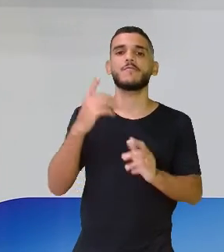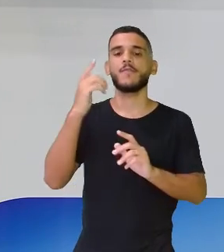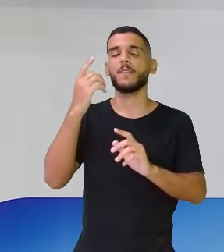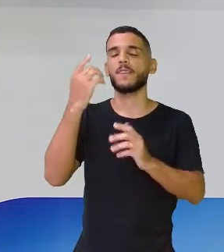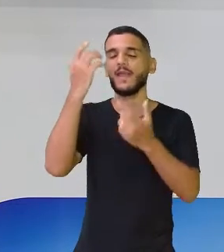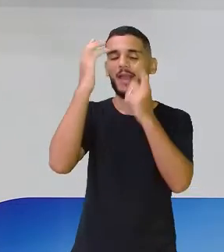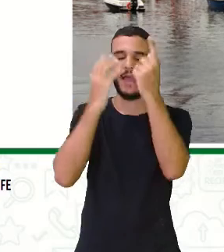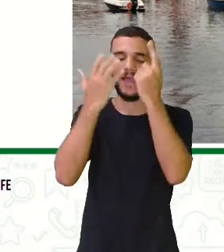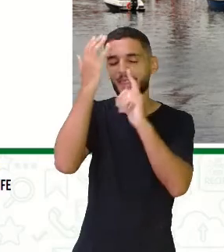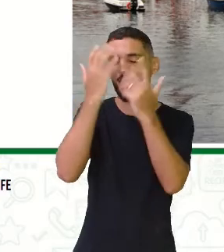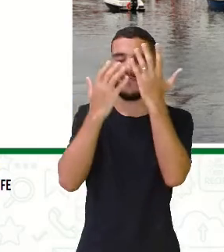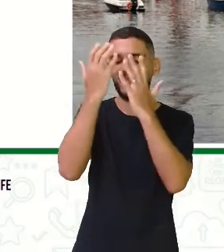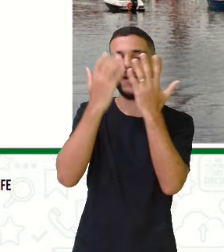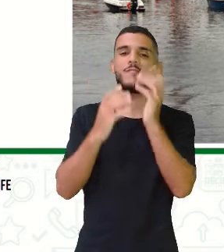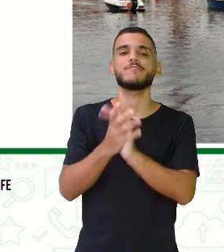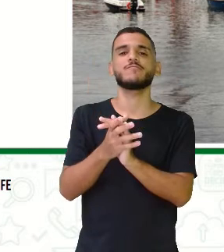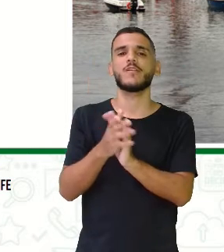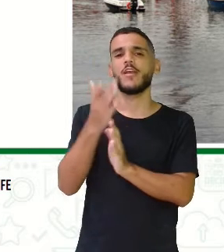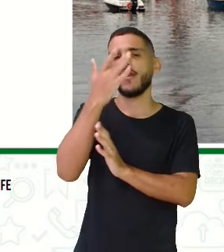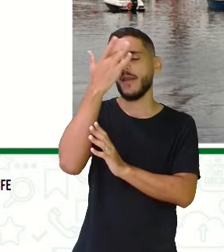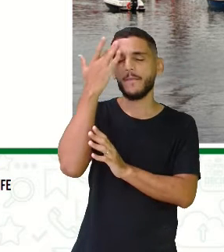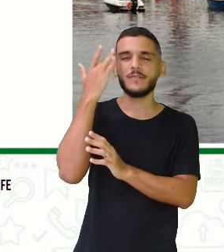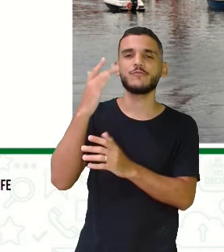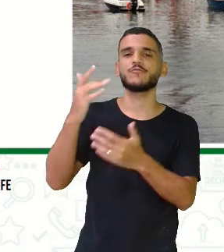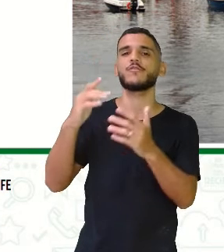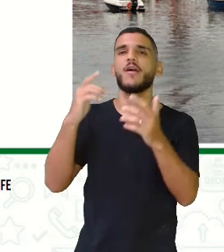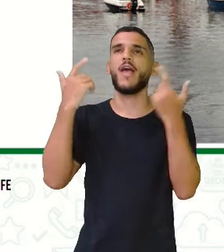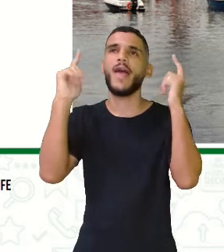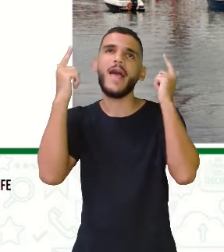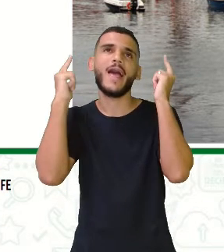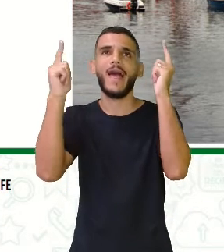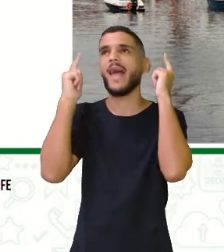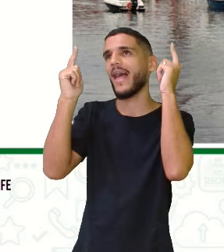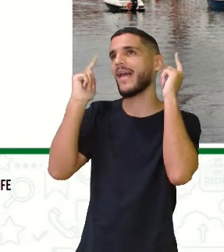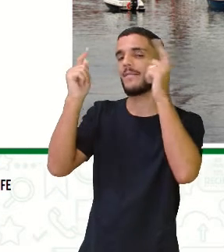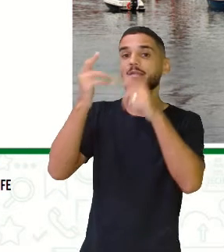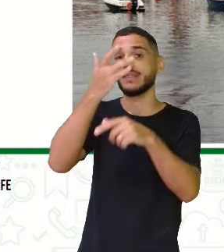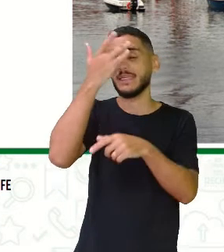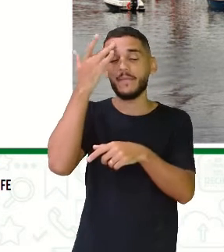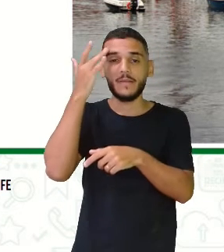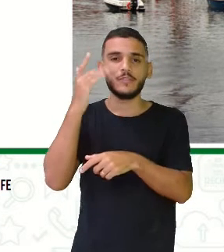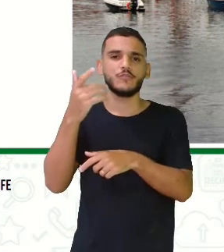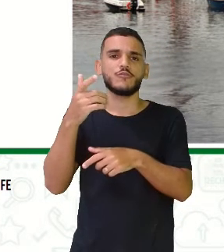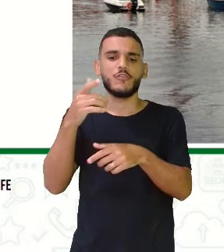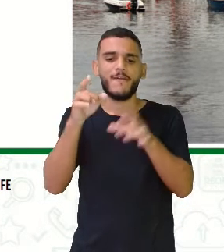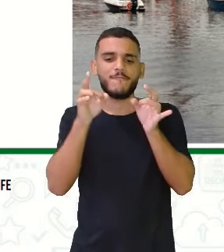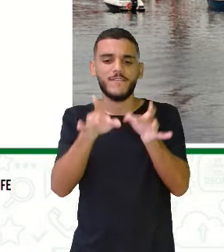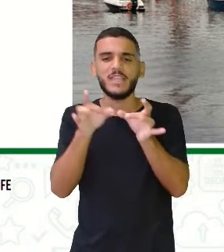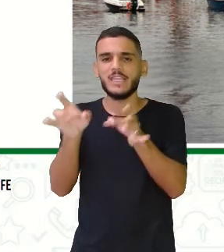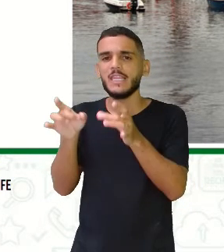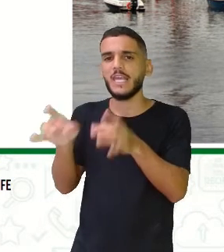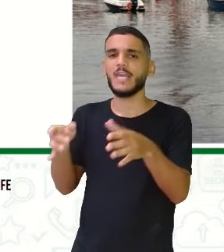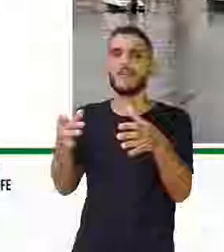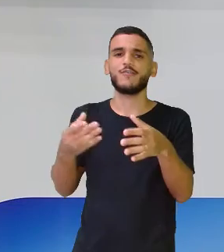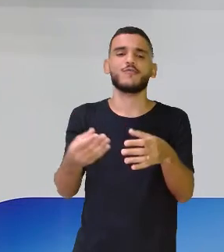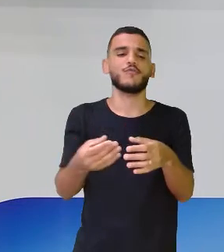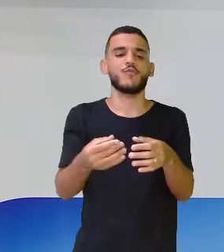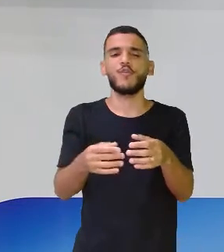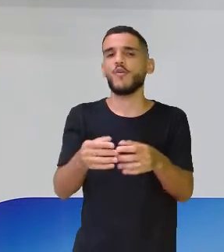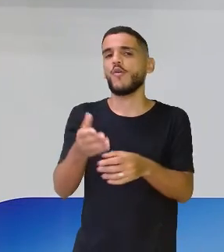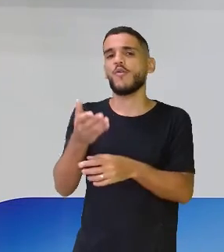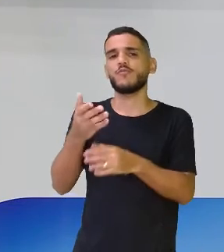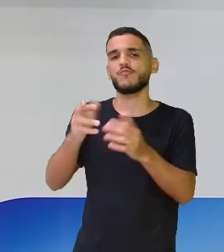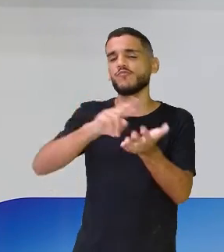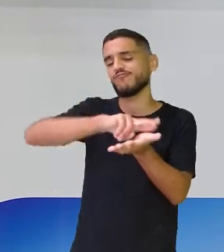um exemplo, né? Enquanto muitas pessoas estão se divertindo, tem diversas pessoas sobrevivendo enquanto autônomos em